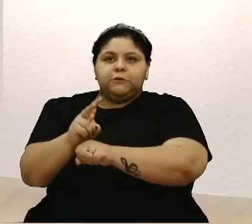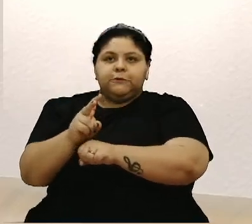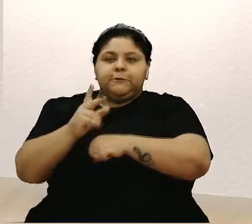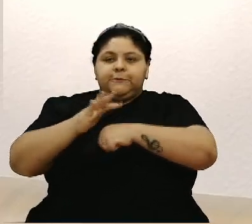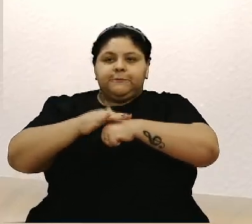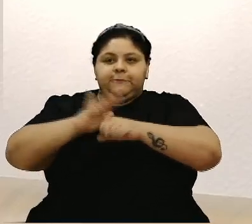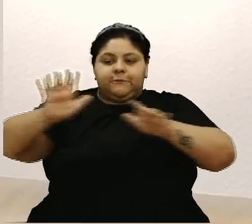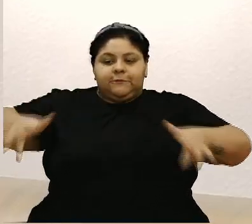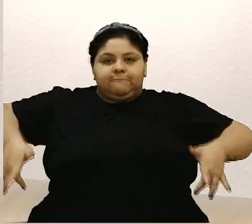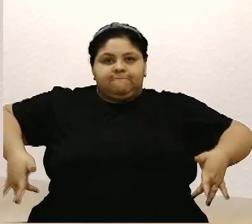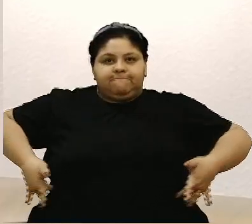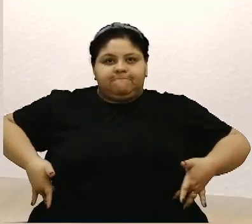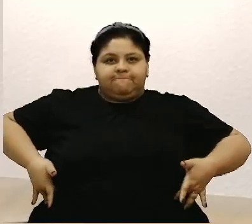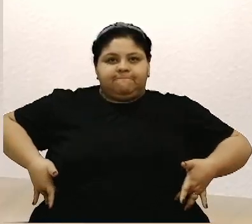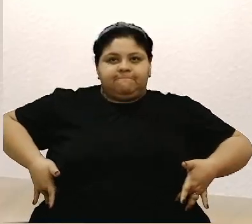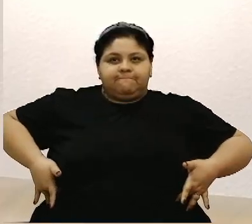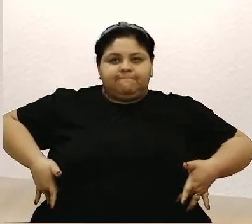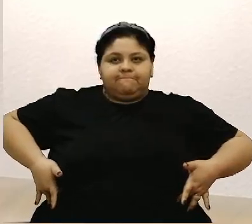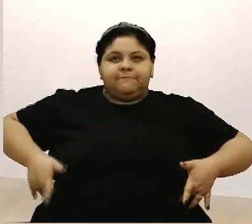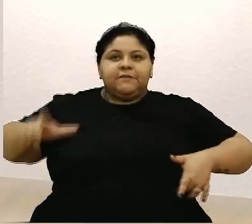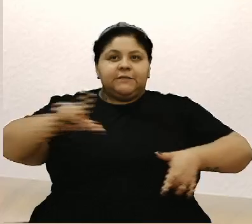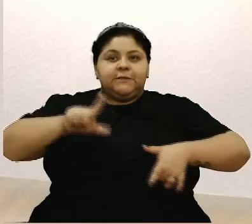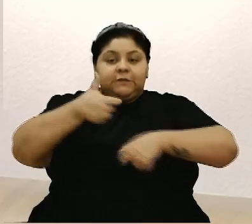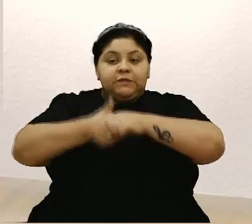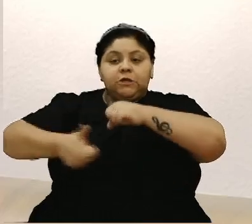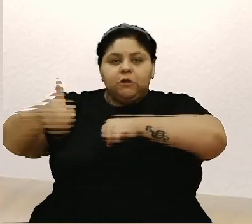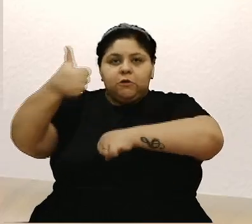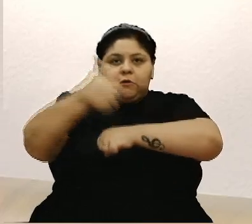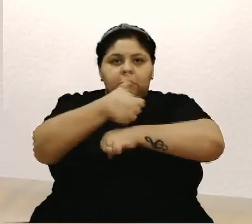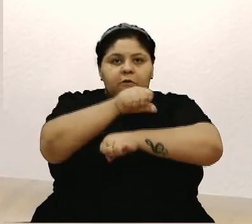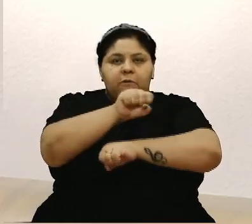outras providências. Contém substitutivo